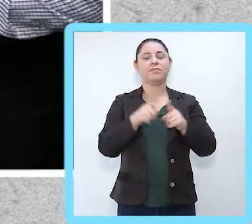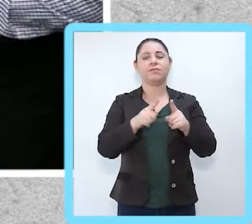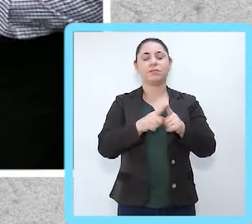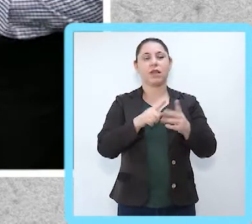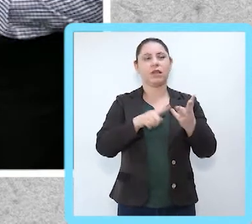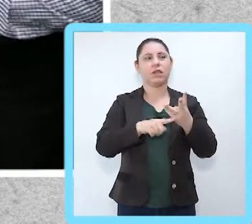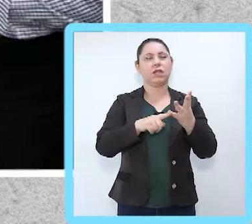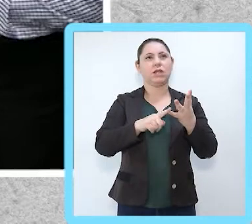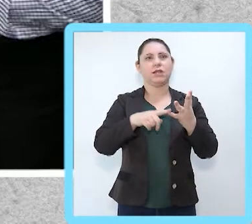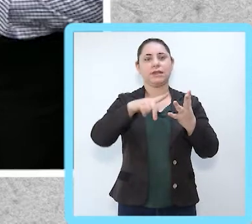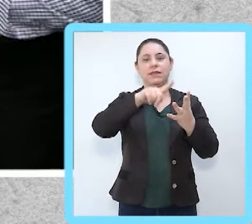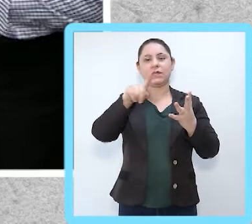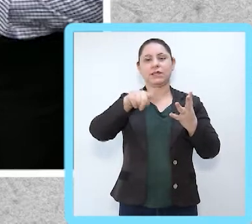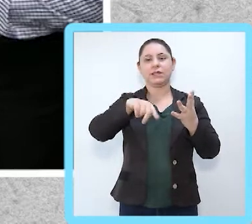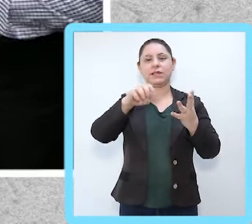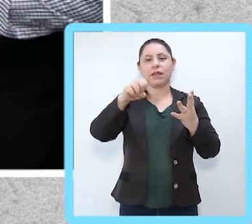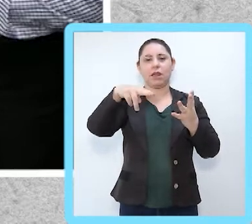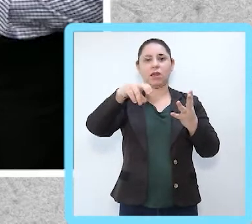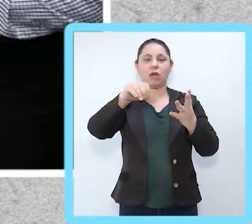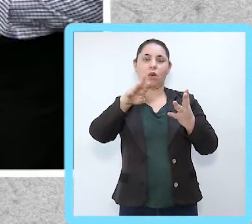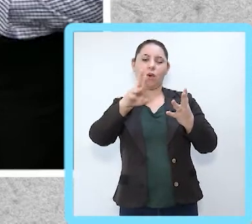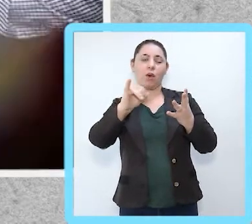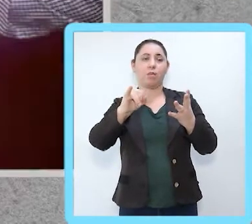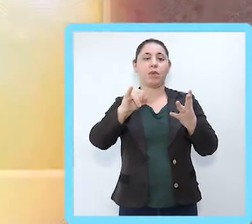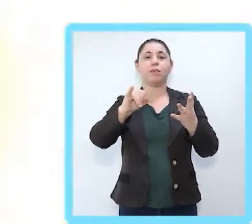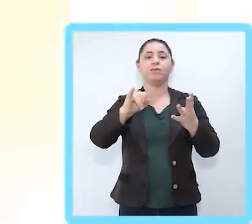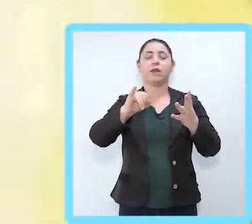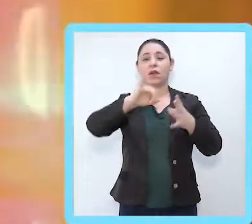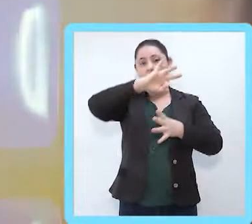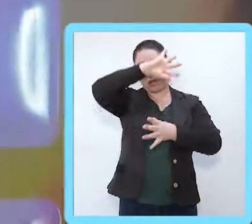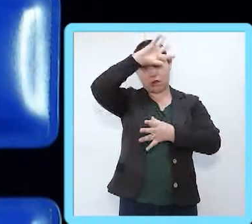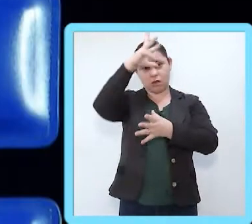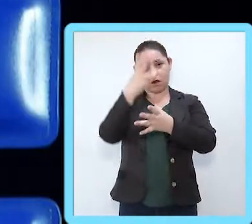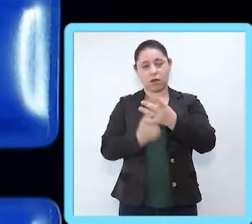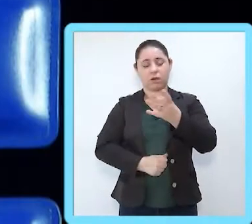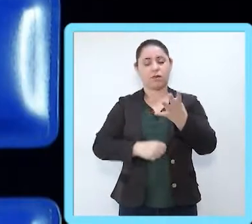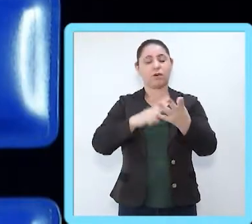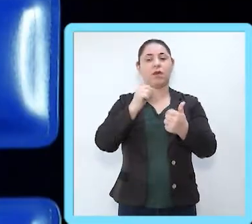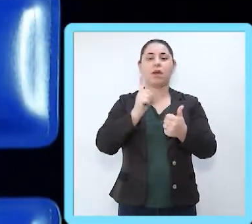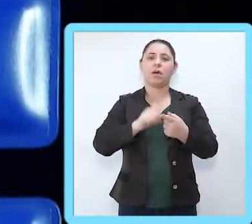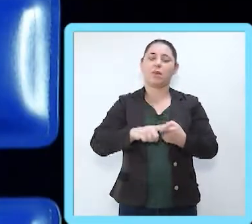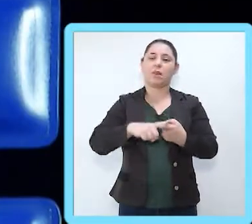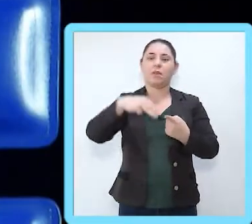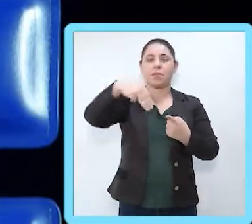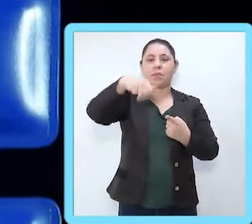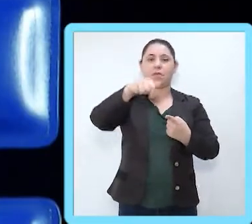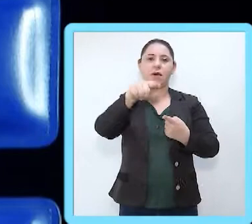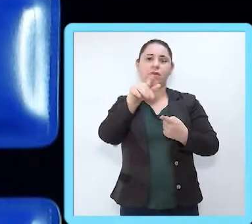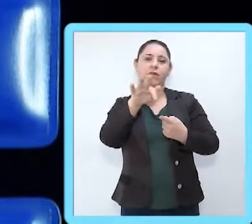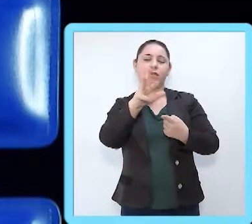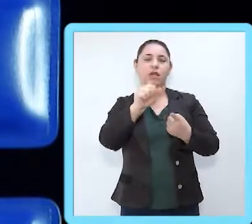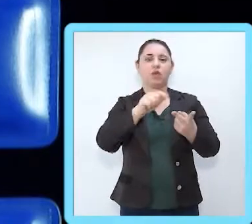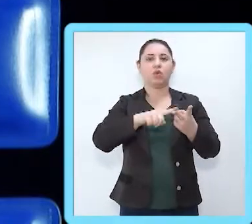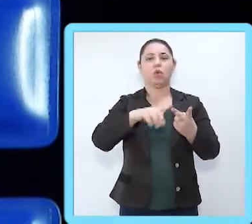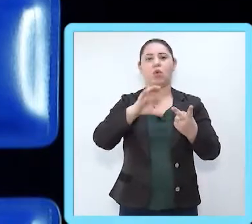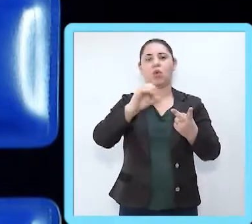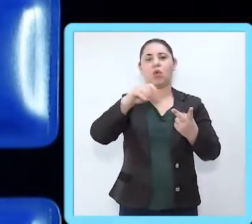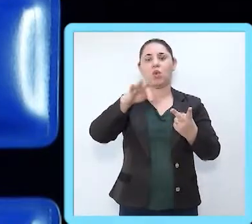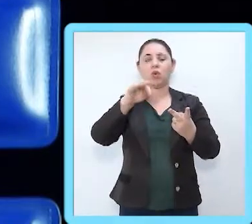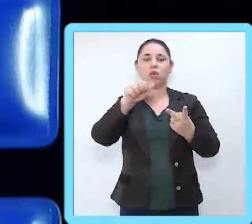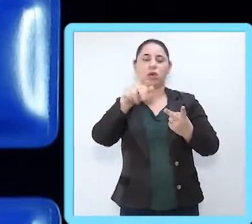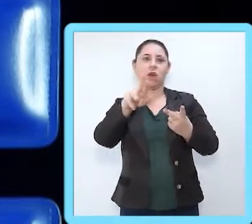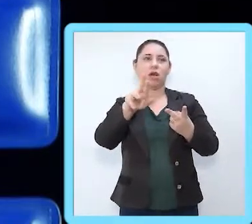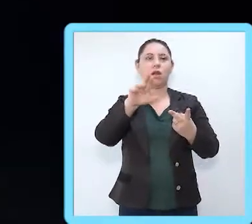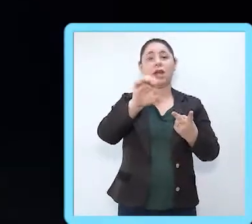Zenóbio, que era de Amambai, né? E Manfredo Alves, o Contar. Eduardo